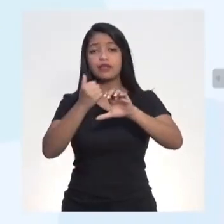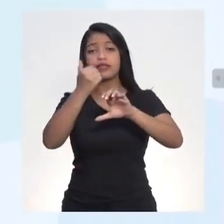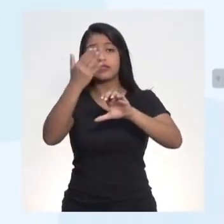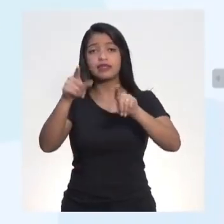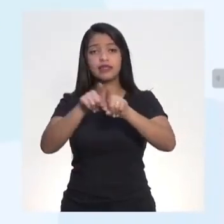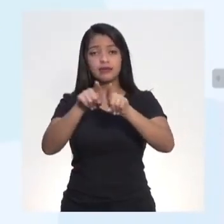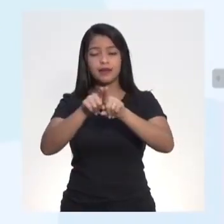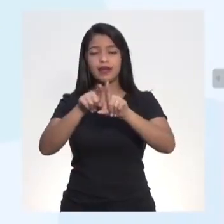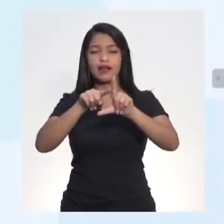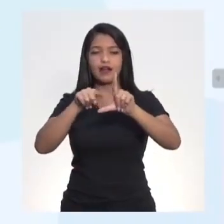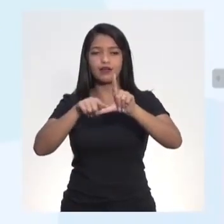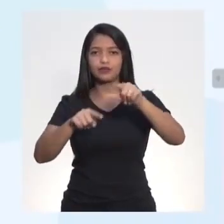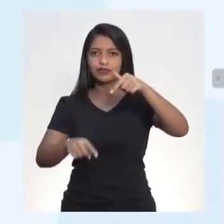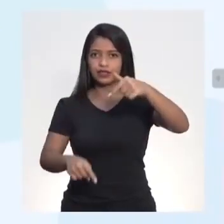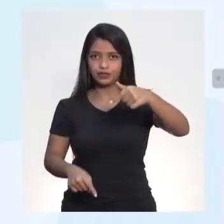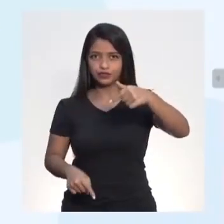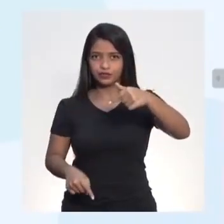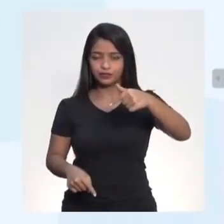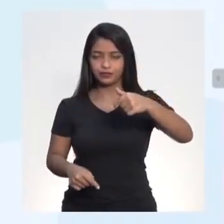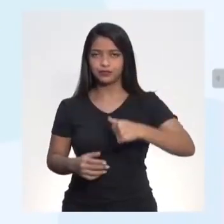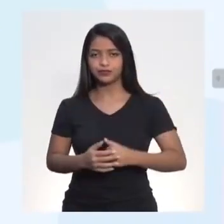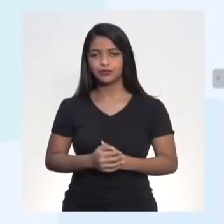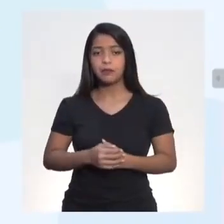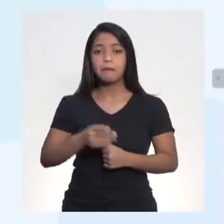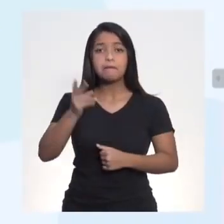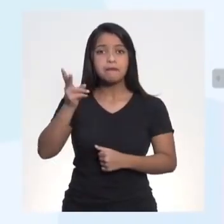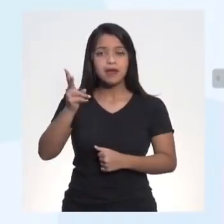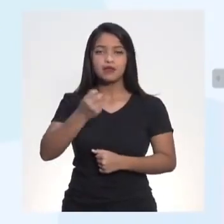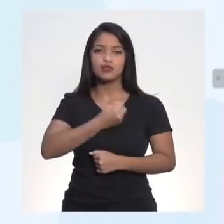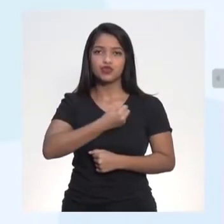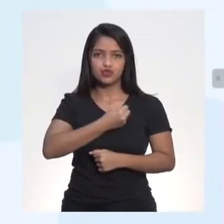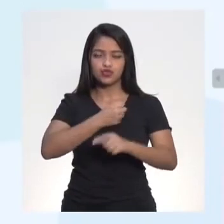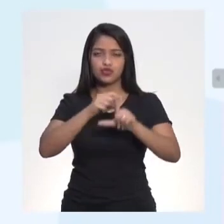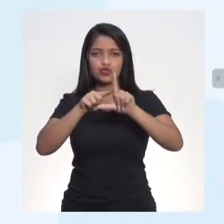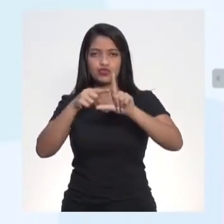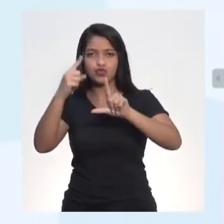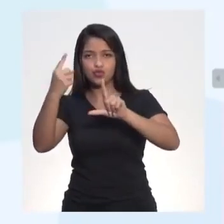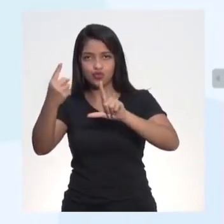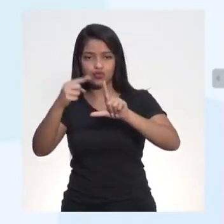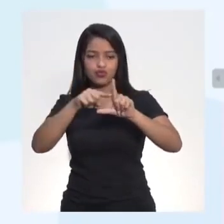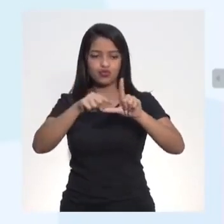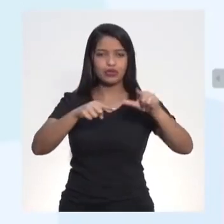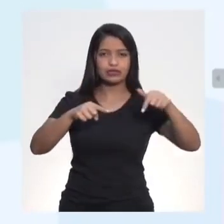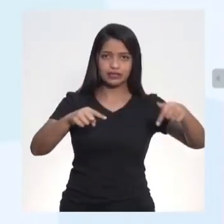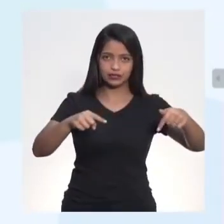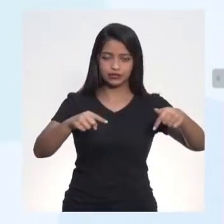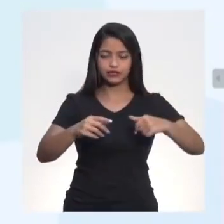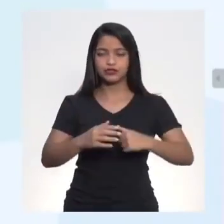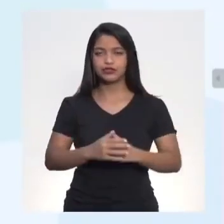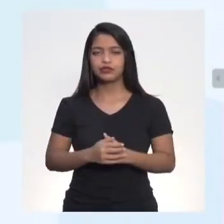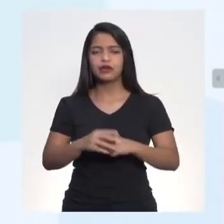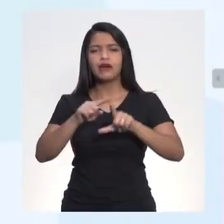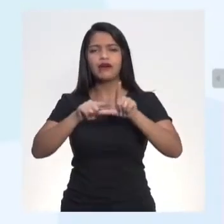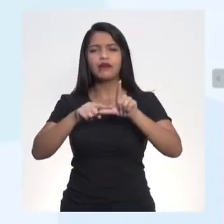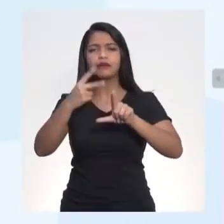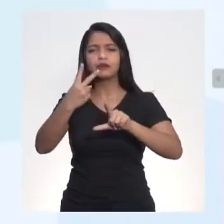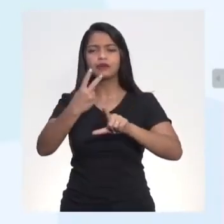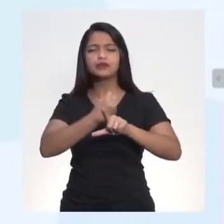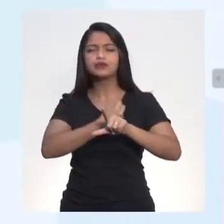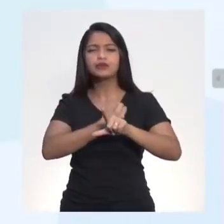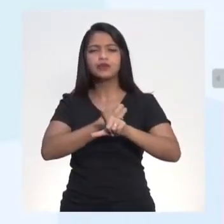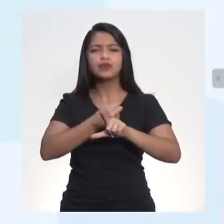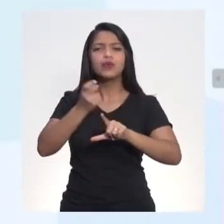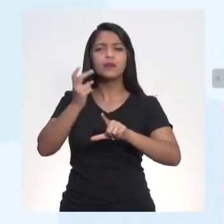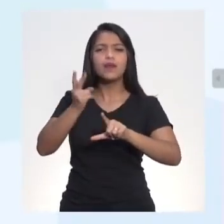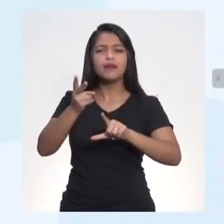lado. Ou seja, o ângulo aqui, ó, que é o mesmo valor do 1. Qual que é o mesmo valor aqui para o 2? Eu posso